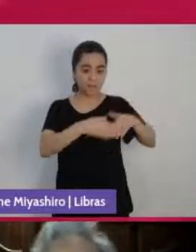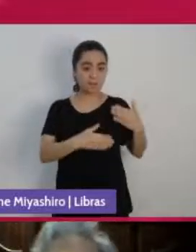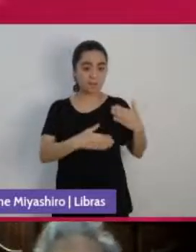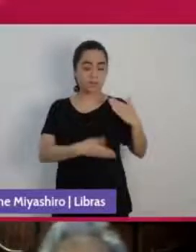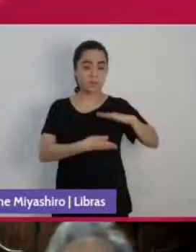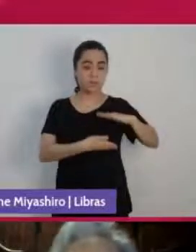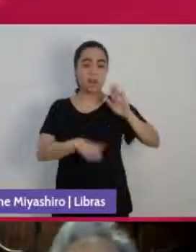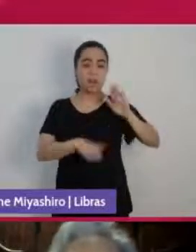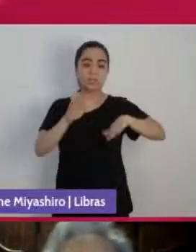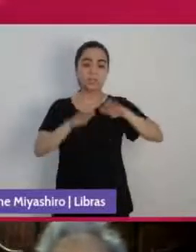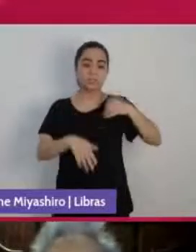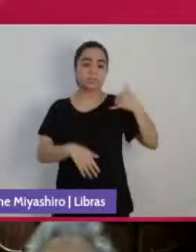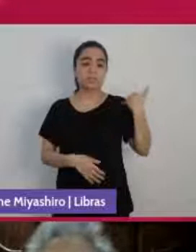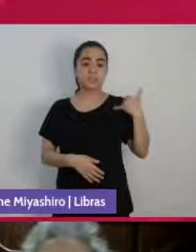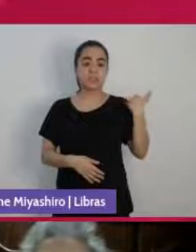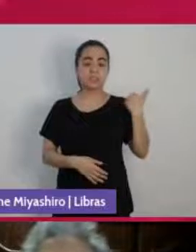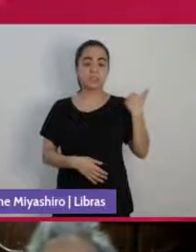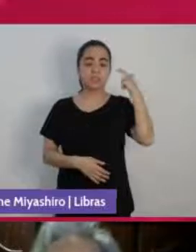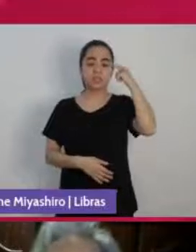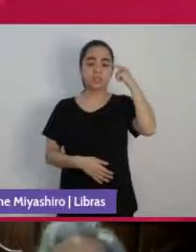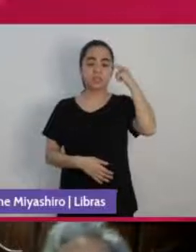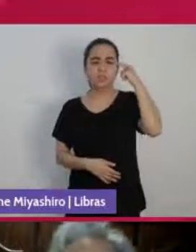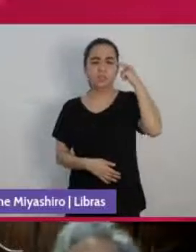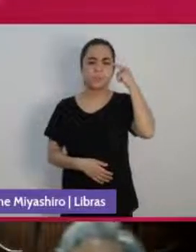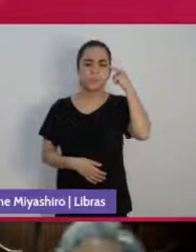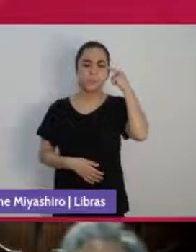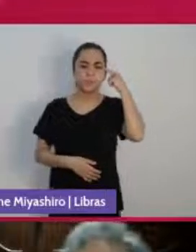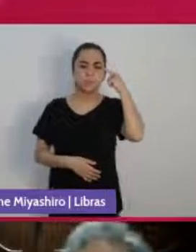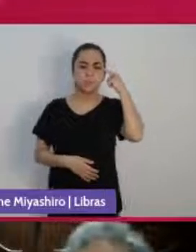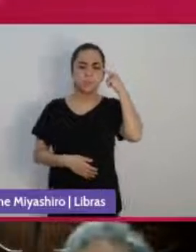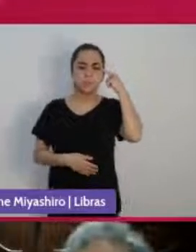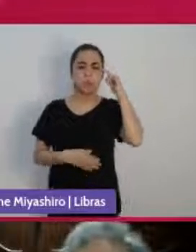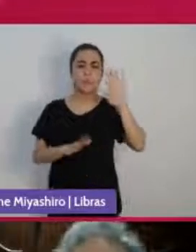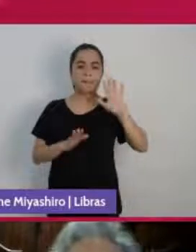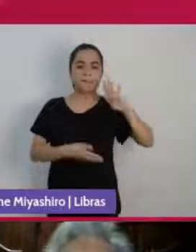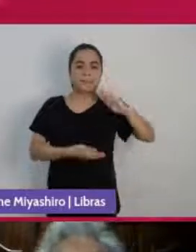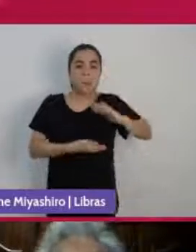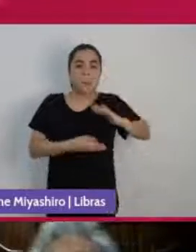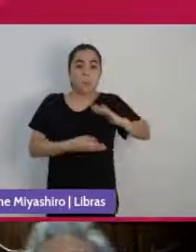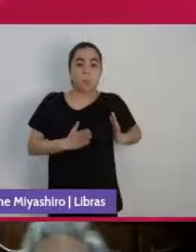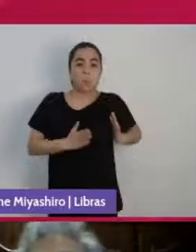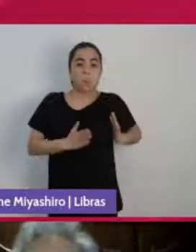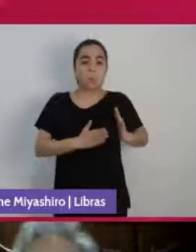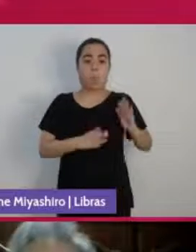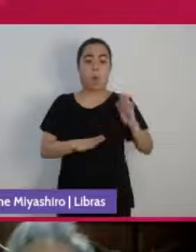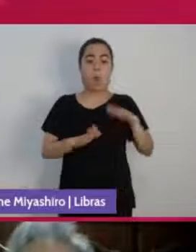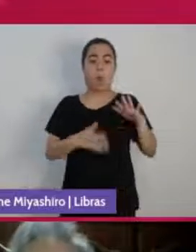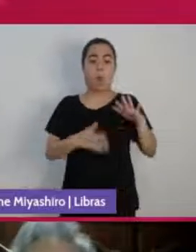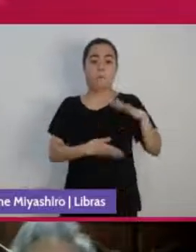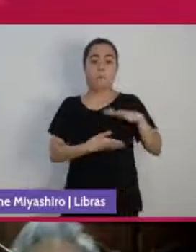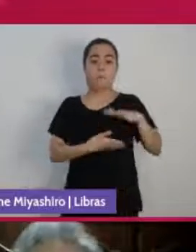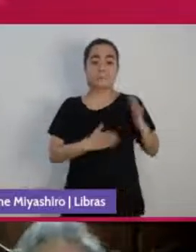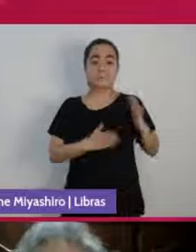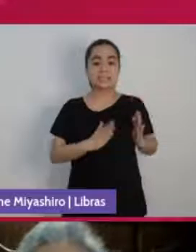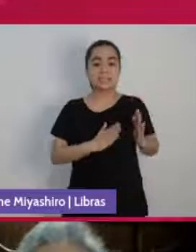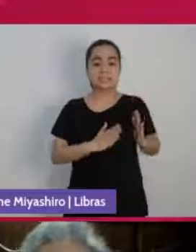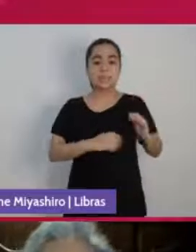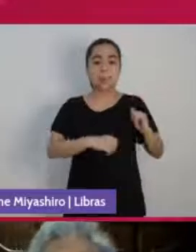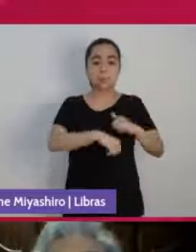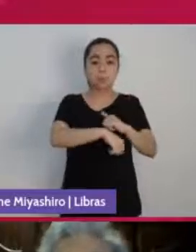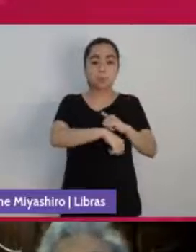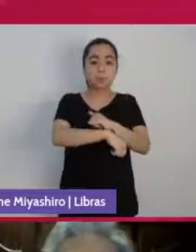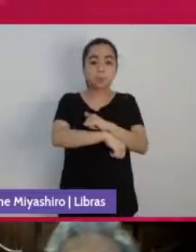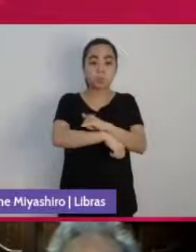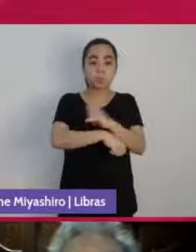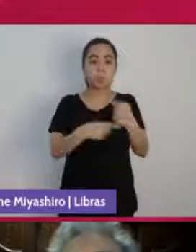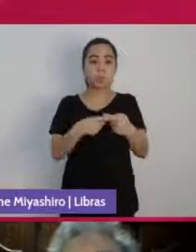idade, eu já vou imaginar se eu vou encontrar uma mama mais densa ou uma mama mais adiposa, por conta da idade.